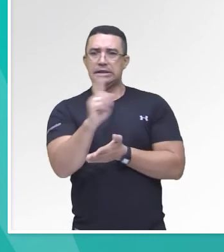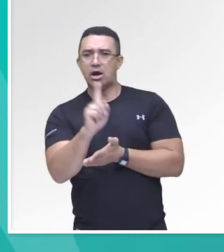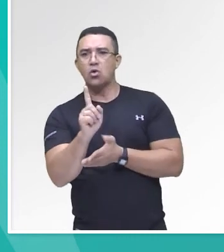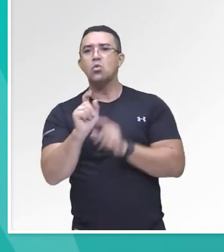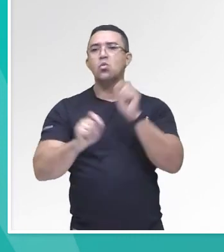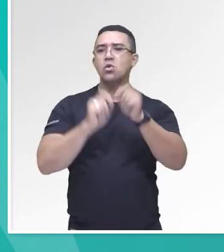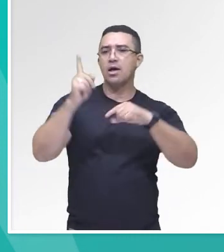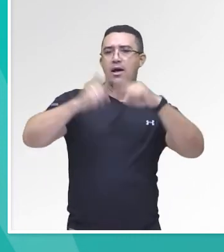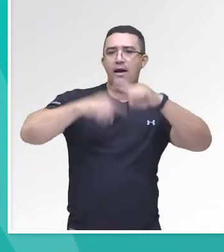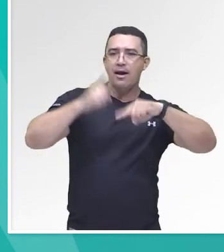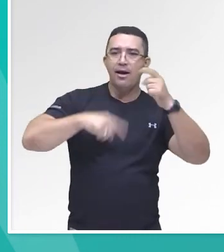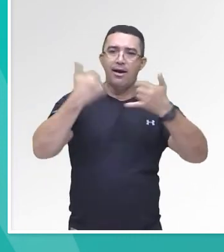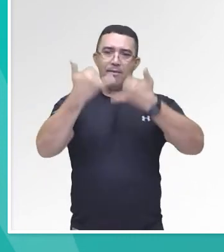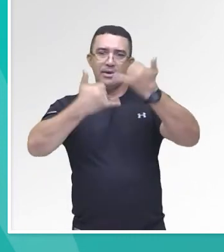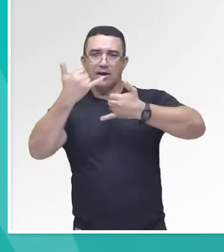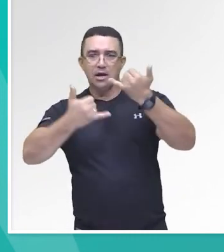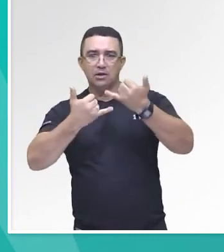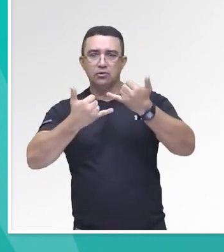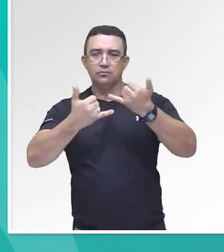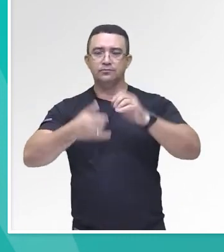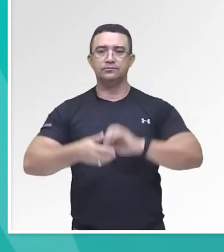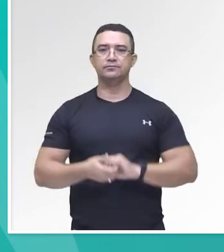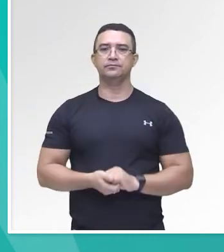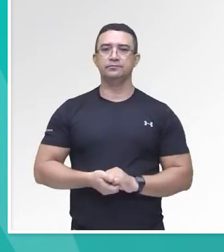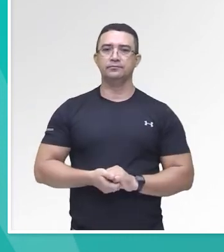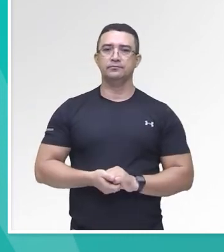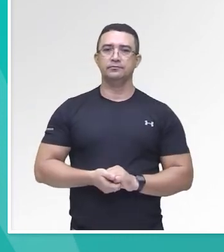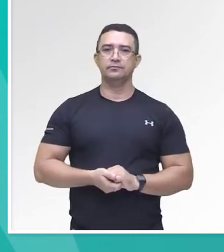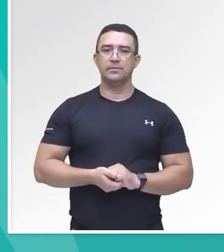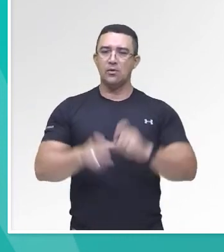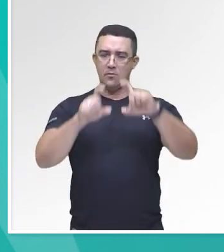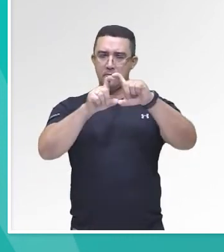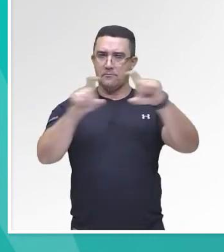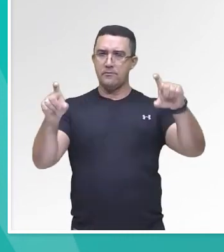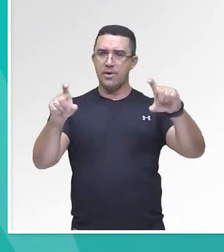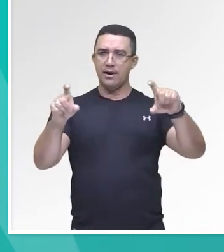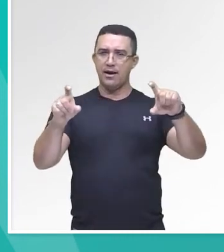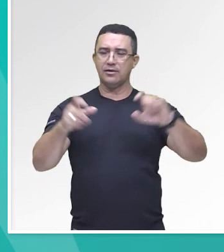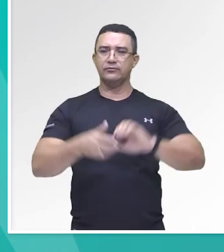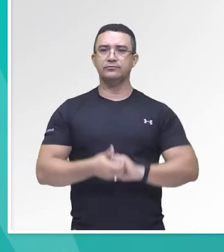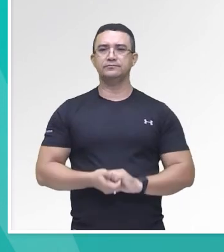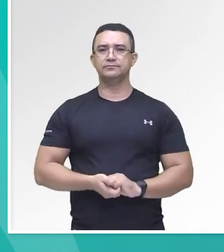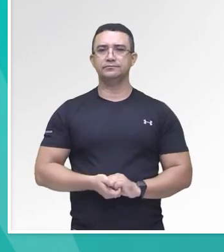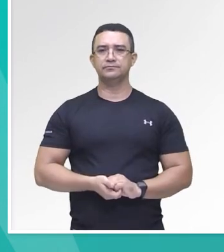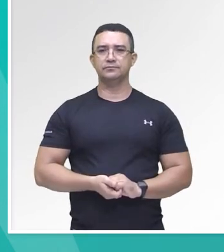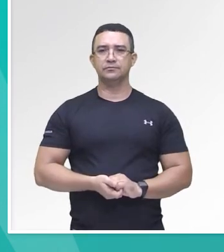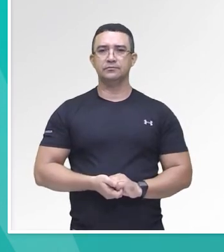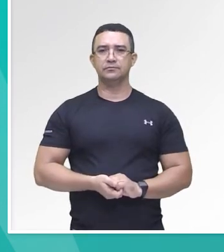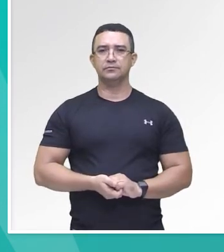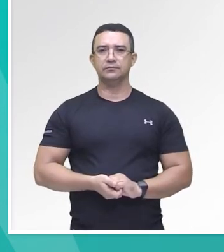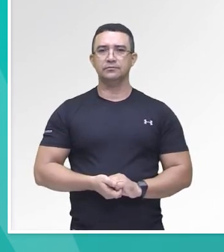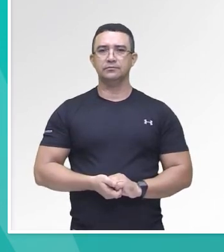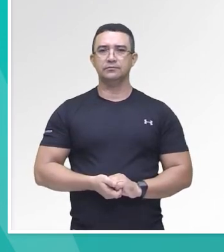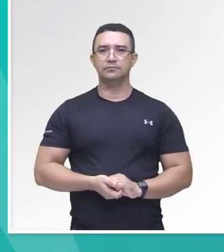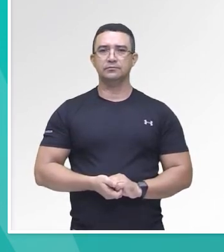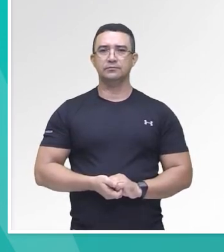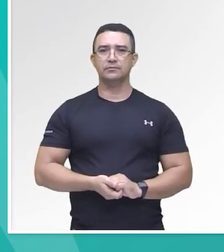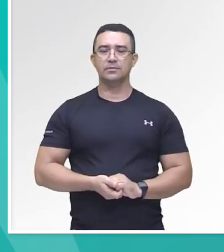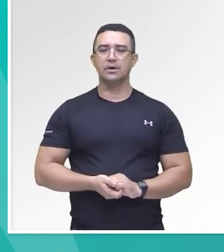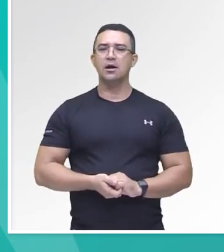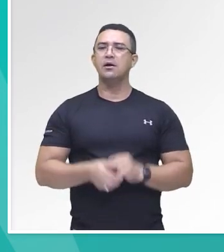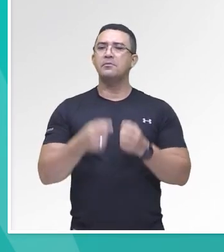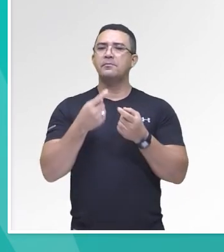determinado brinquedo ou jogo. Este parágrafo continua na próxima cartela, tá? Vou seguir a leitura.